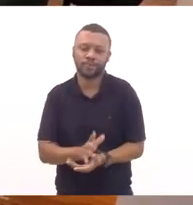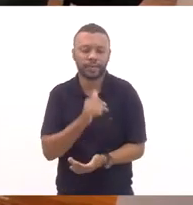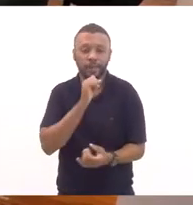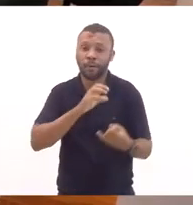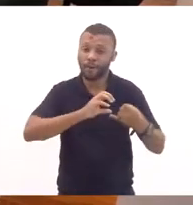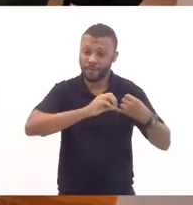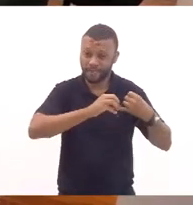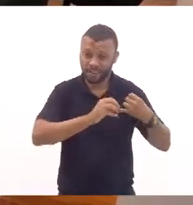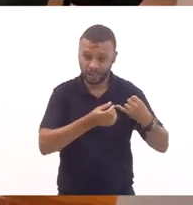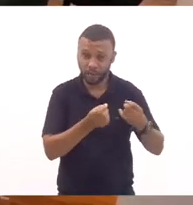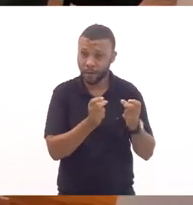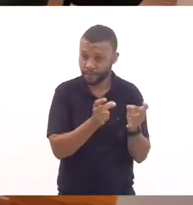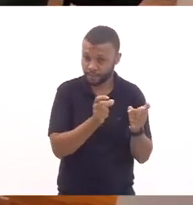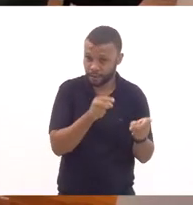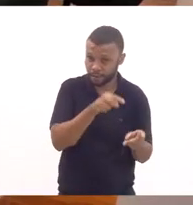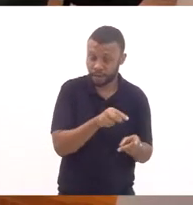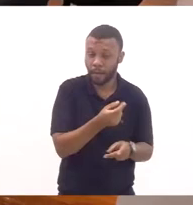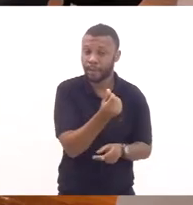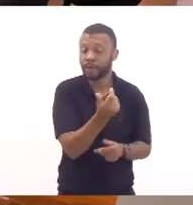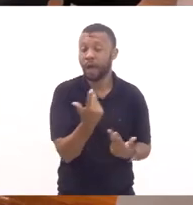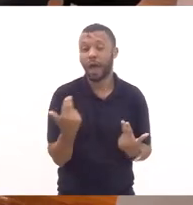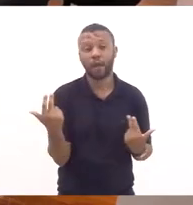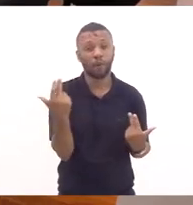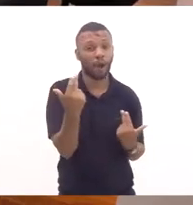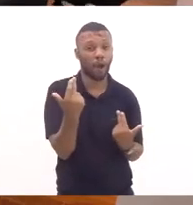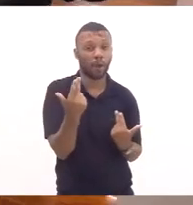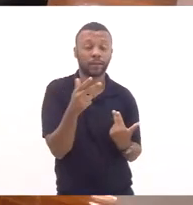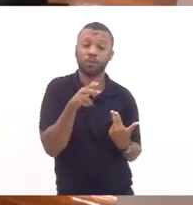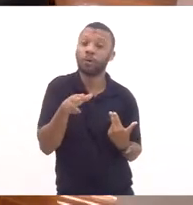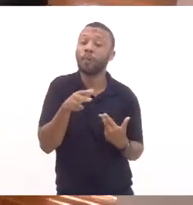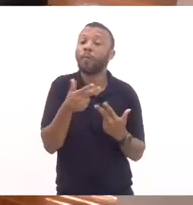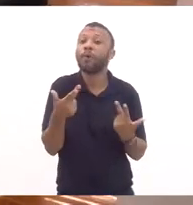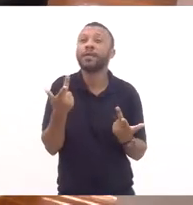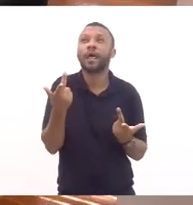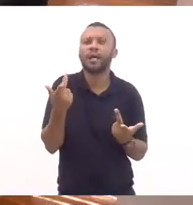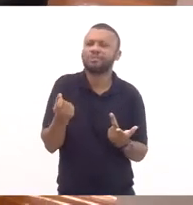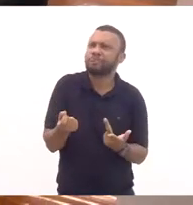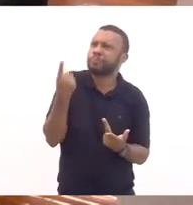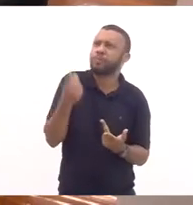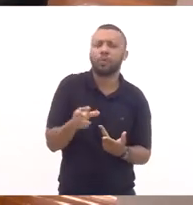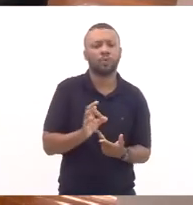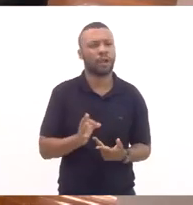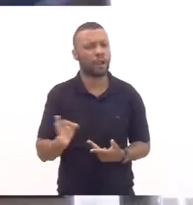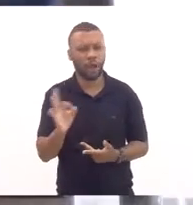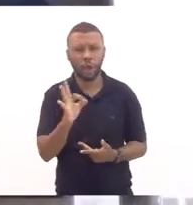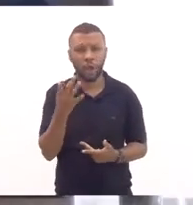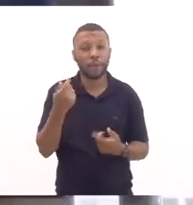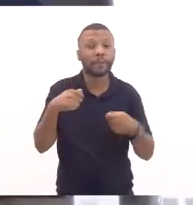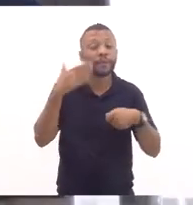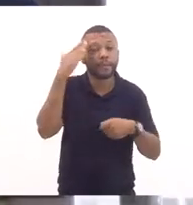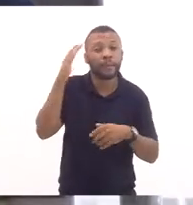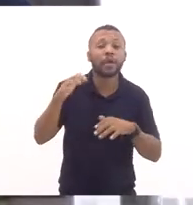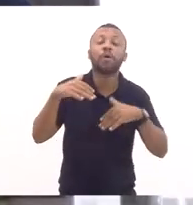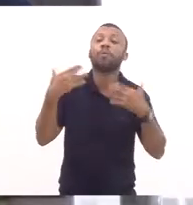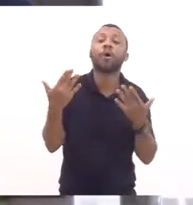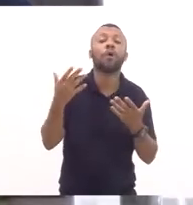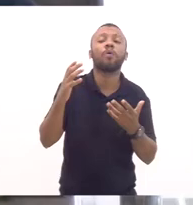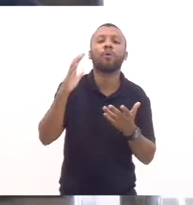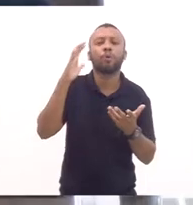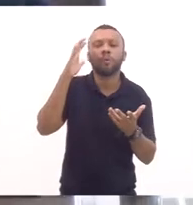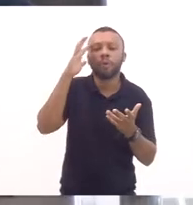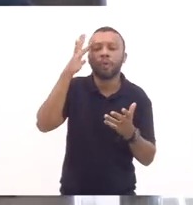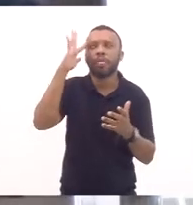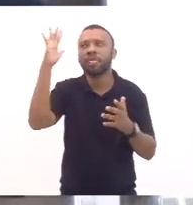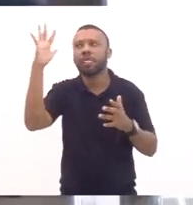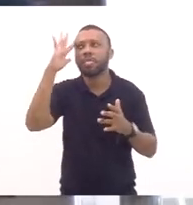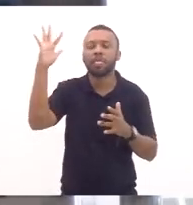onde ela colocou ali. Então, é uma coisa anormal. Eu quero saber qual o mundo que ela vive. Porque o mundo dos empresários, que